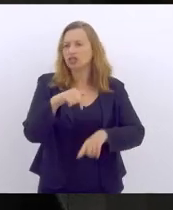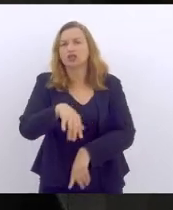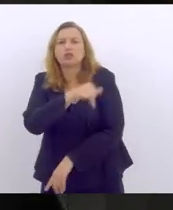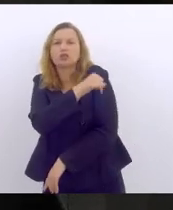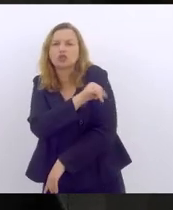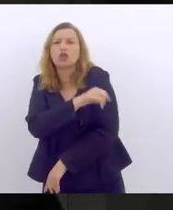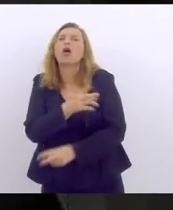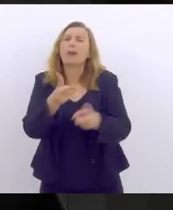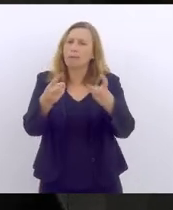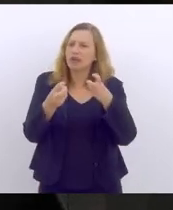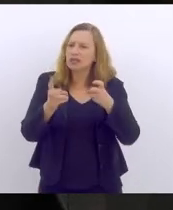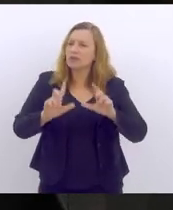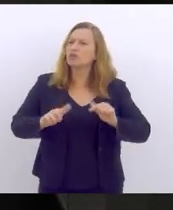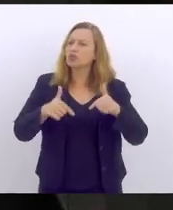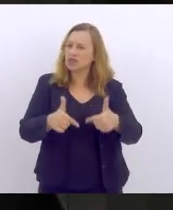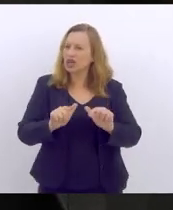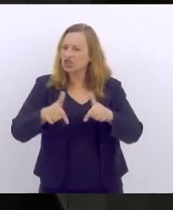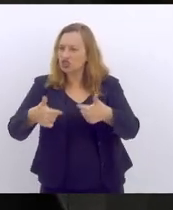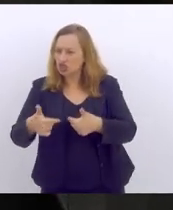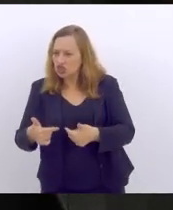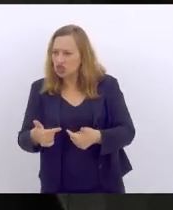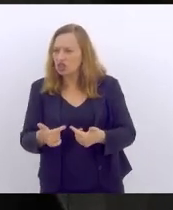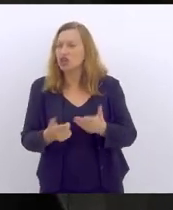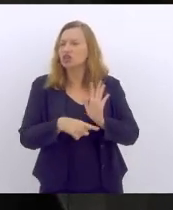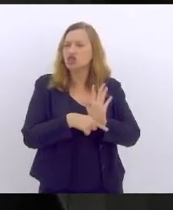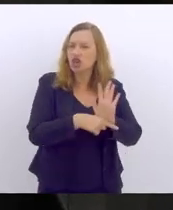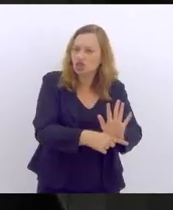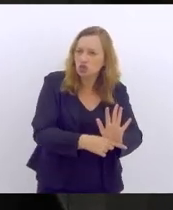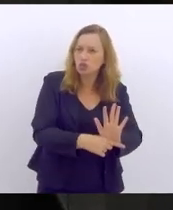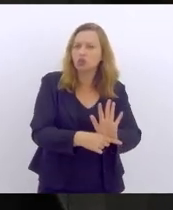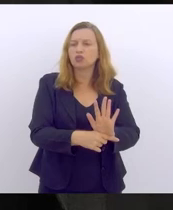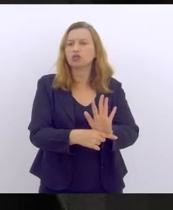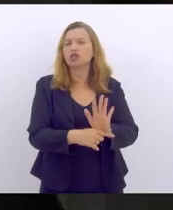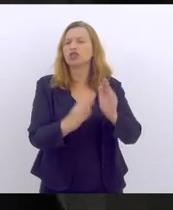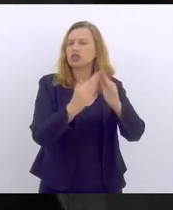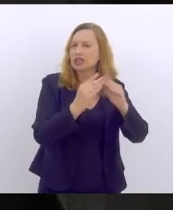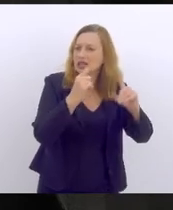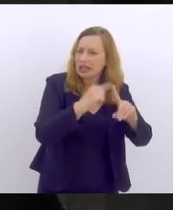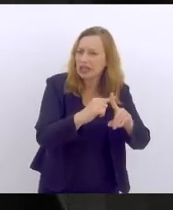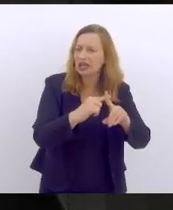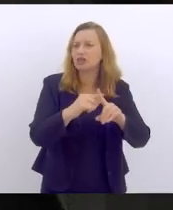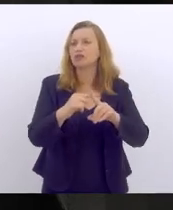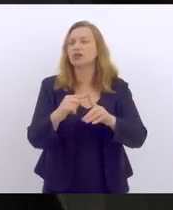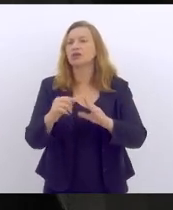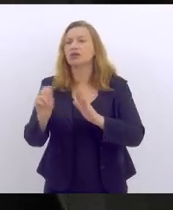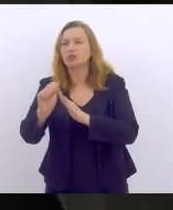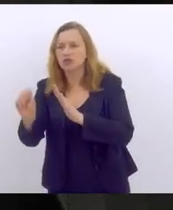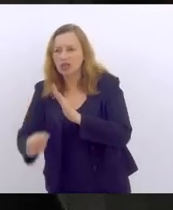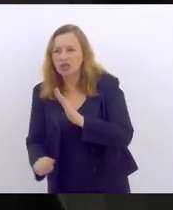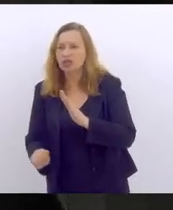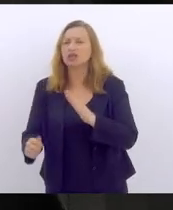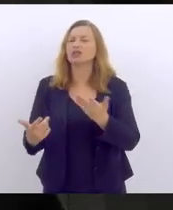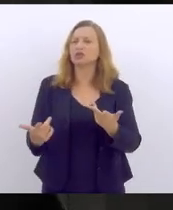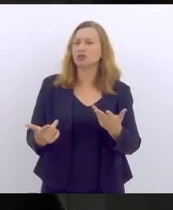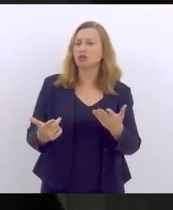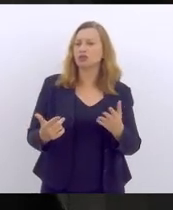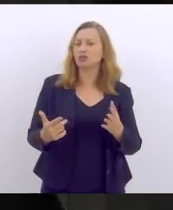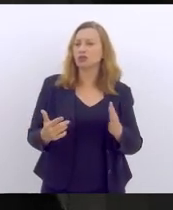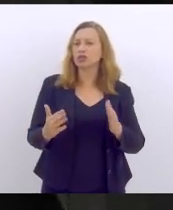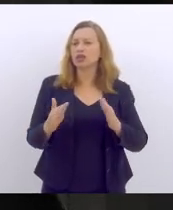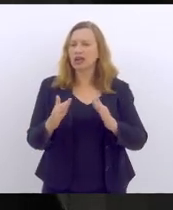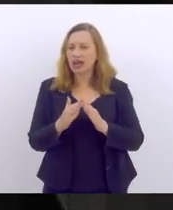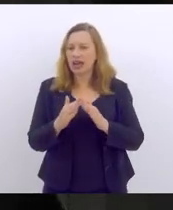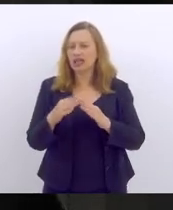Janeiro nós percebemos ações de caridade de assistência prestadas por igrejas por terreiros por centros espíritas para